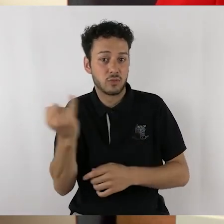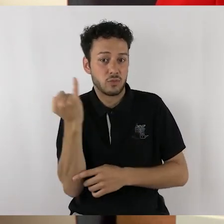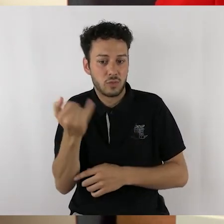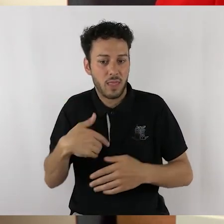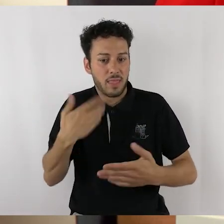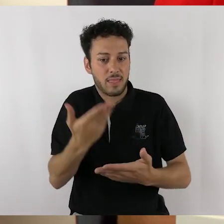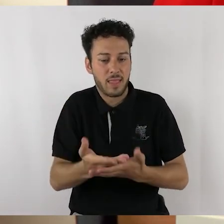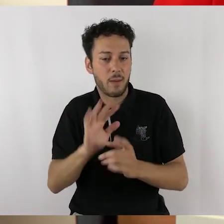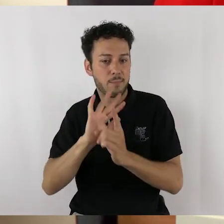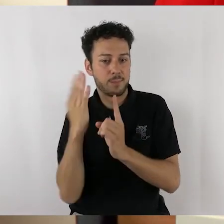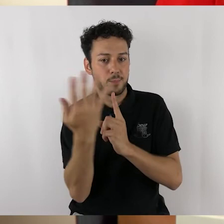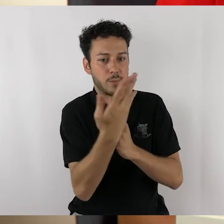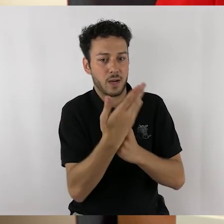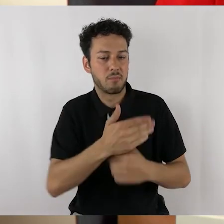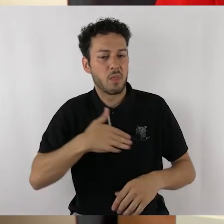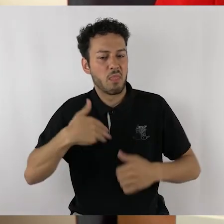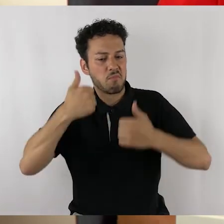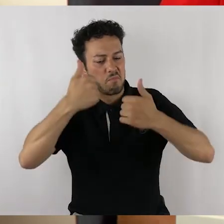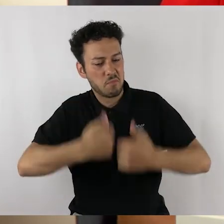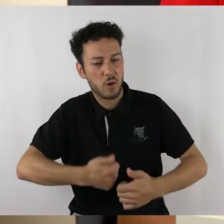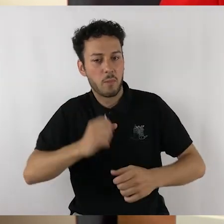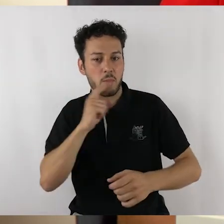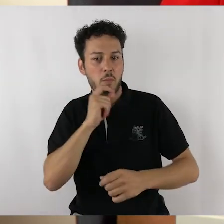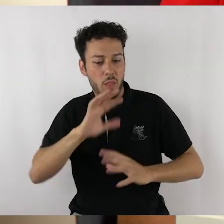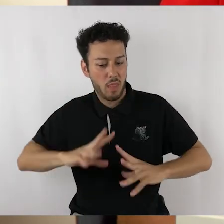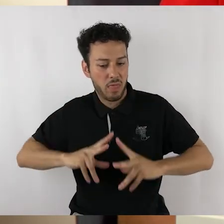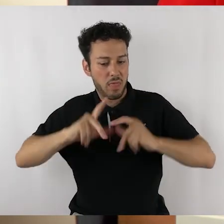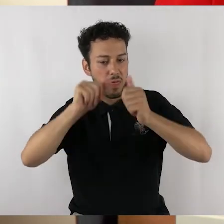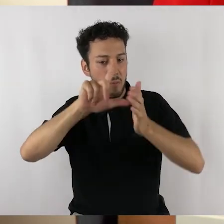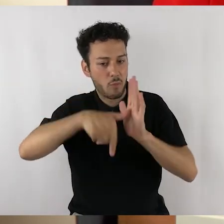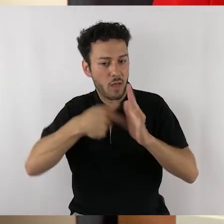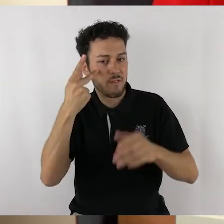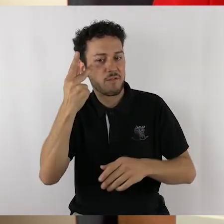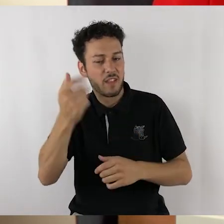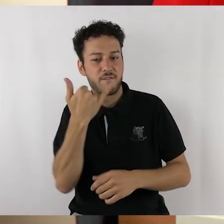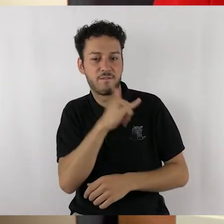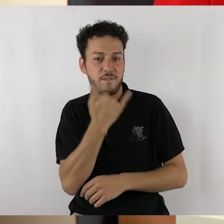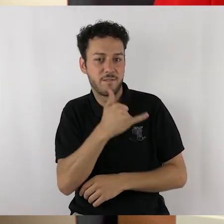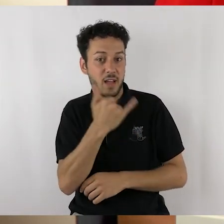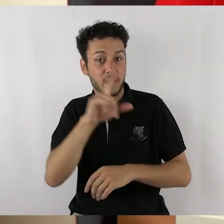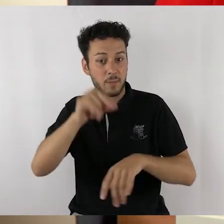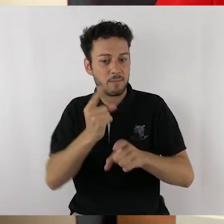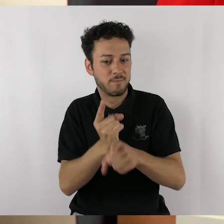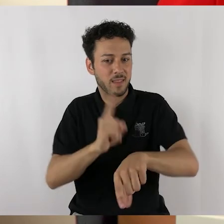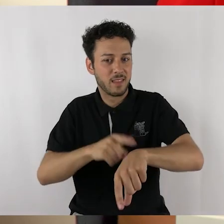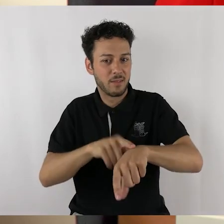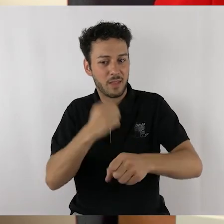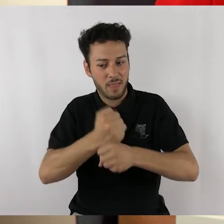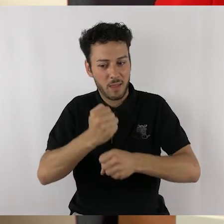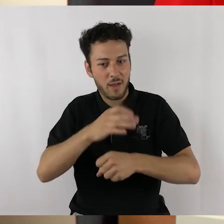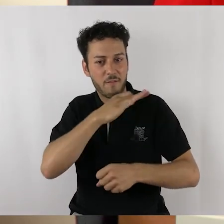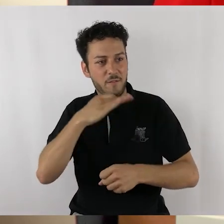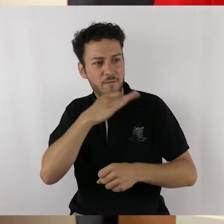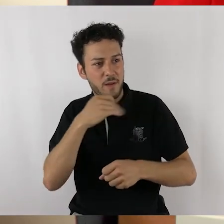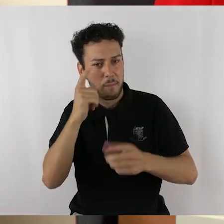Associação oferece um ambiente saudável e equilibrado que lhes permite construir um projeto de vida mais feliz ao mesmo tempo que trabalha